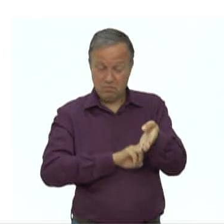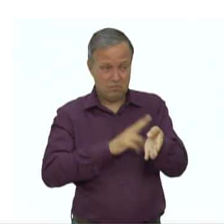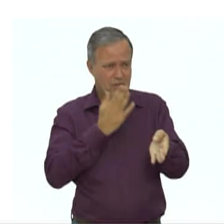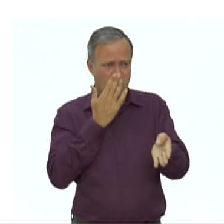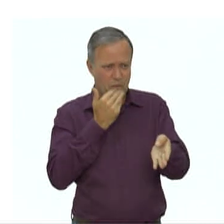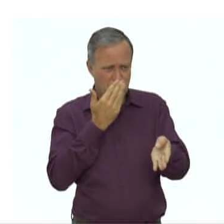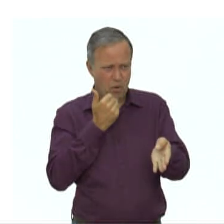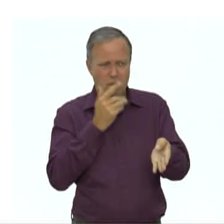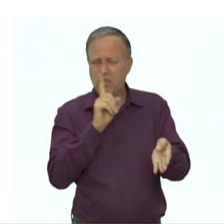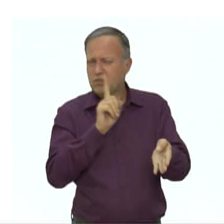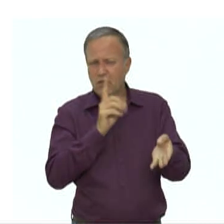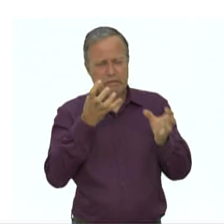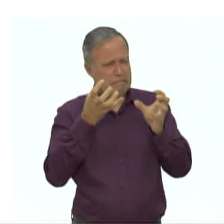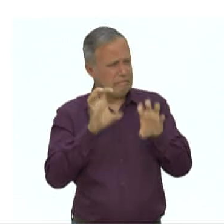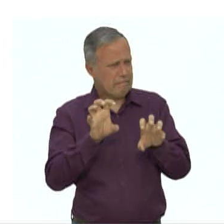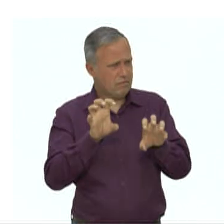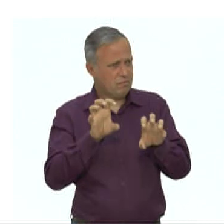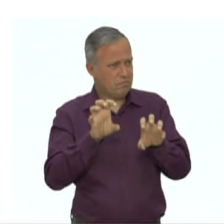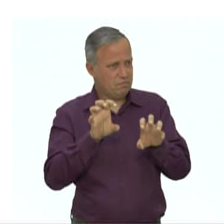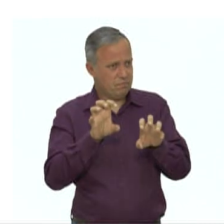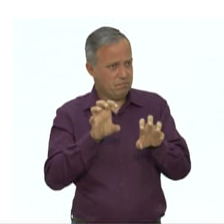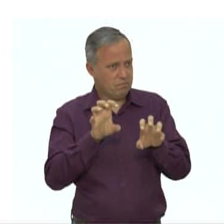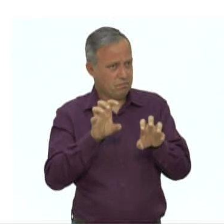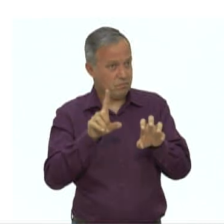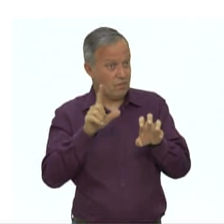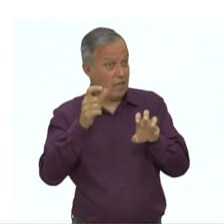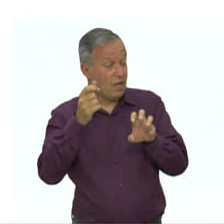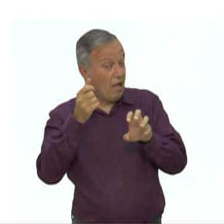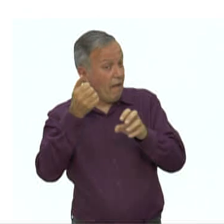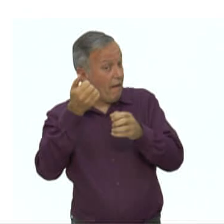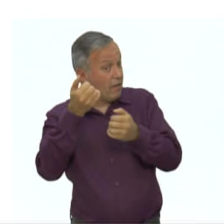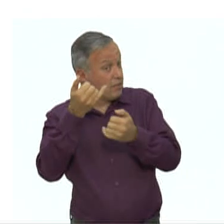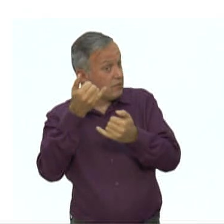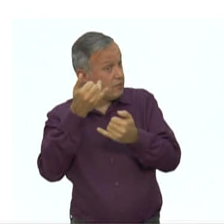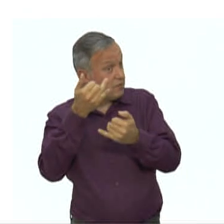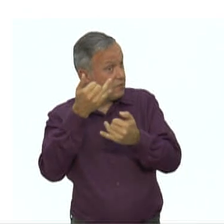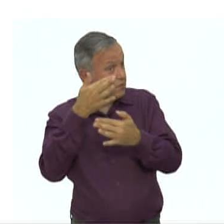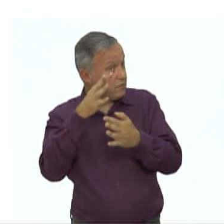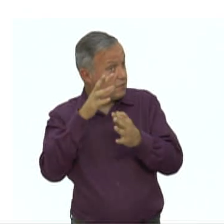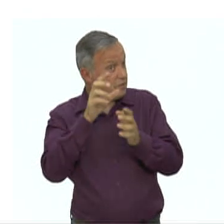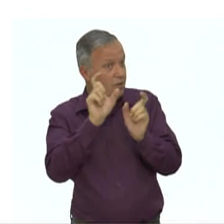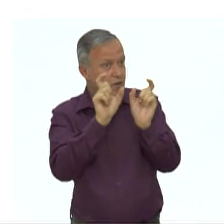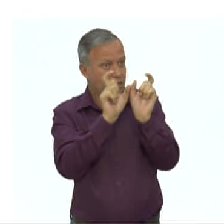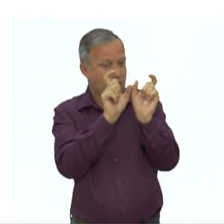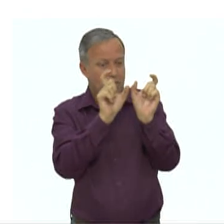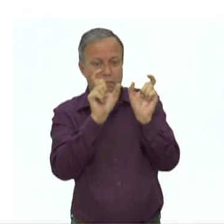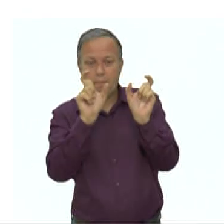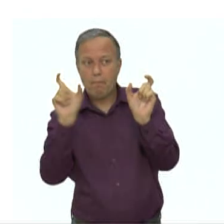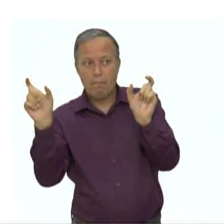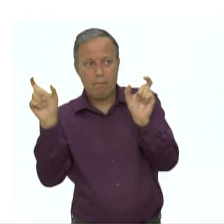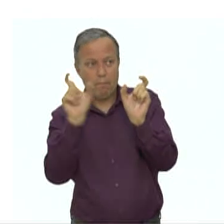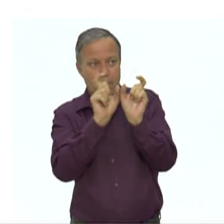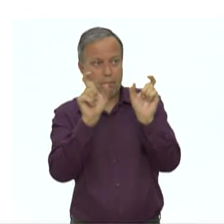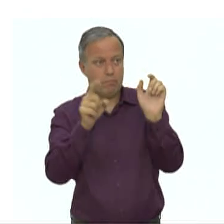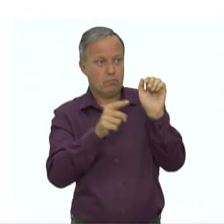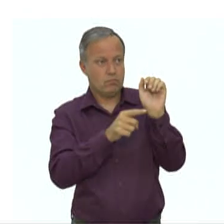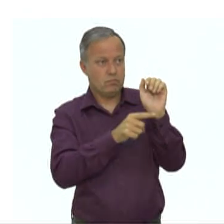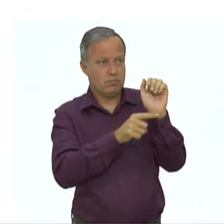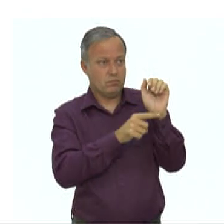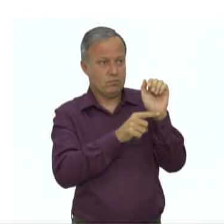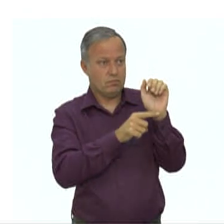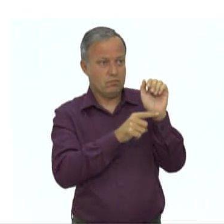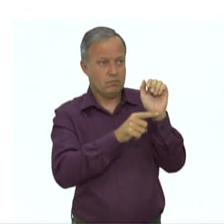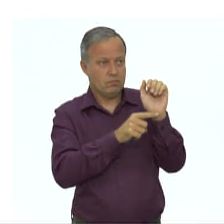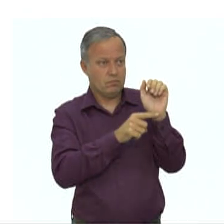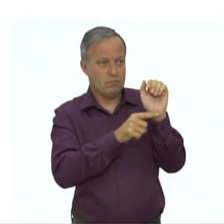comer y prosa ninguna. La expresión destacada significa... A.